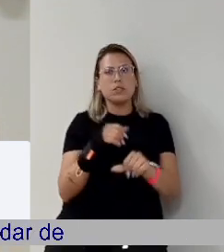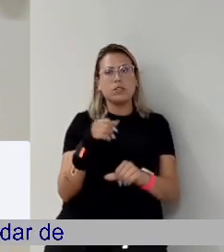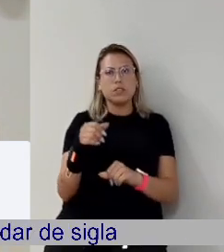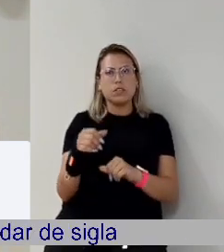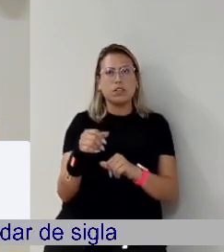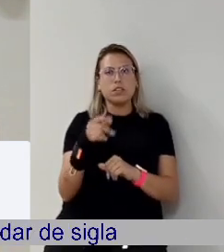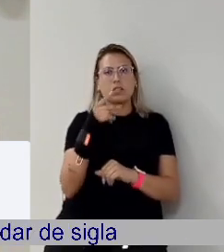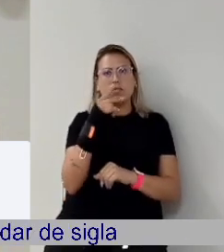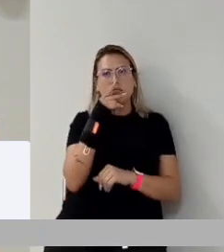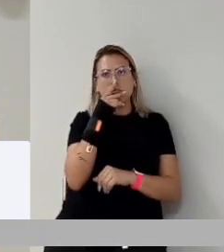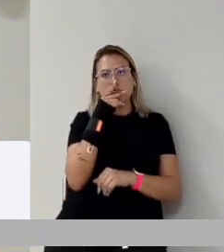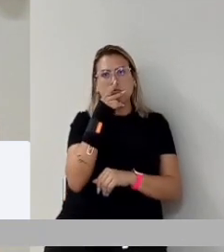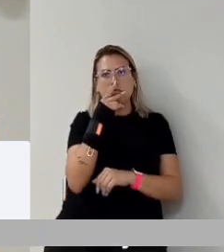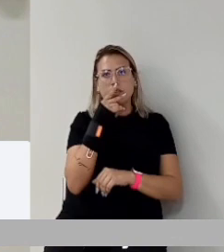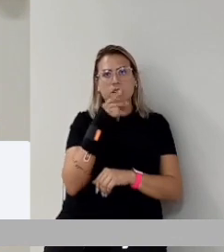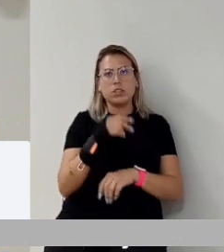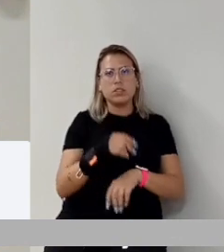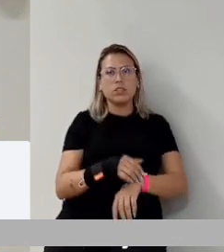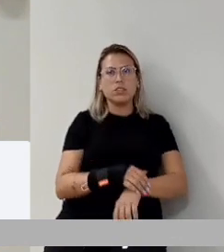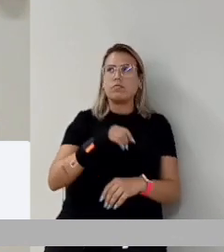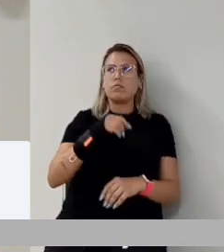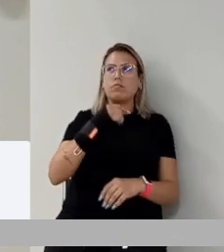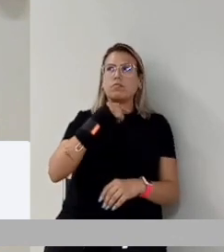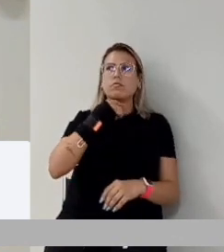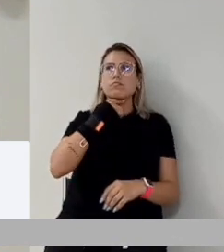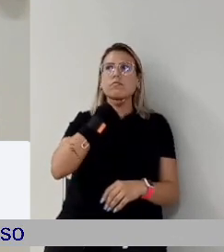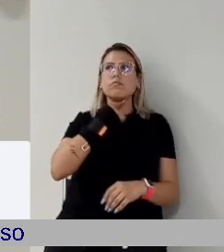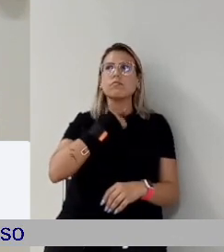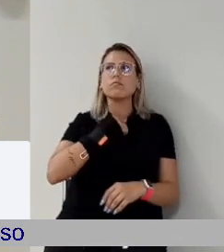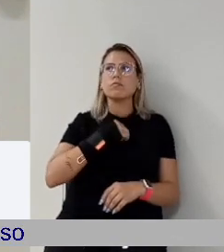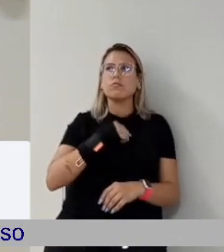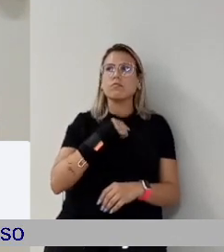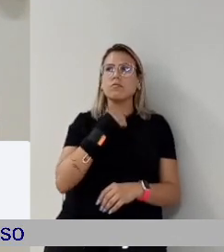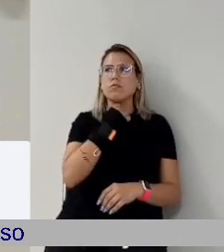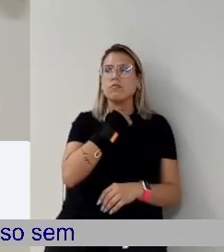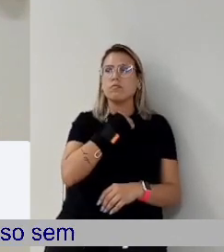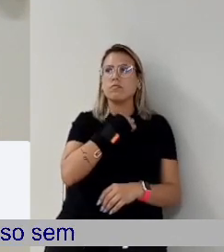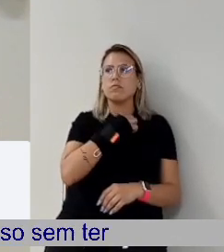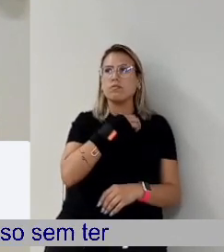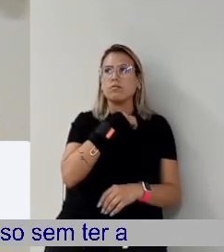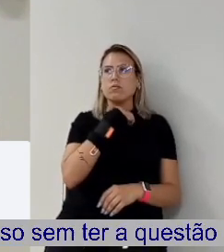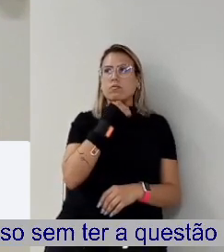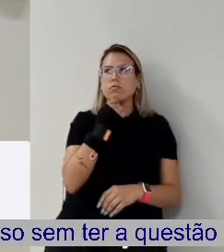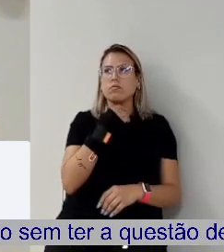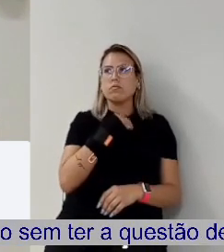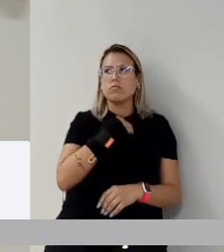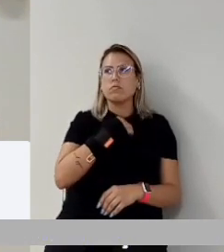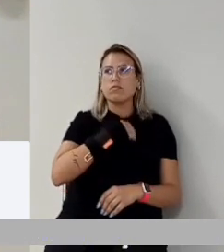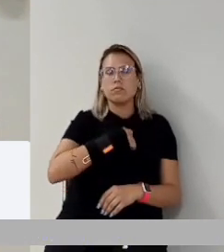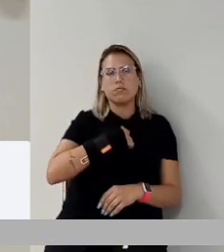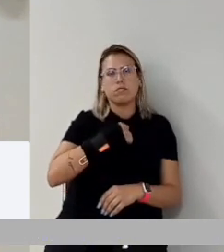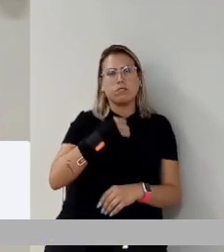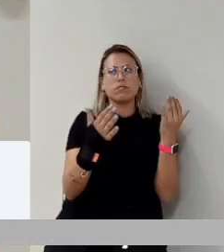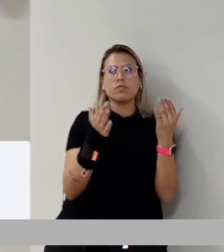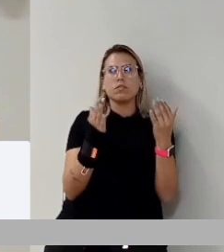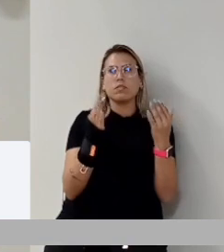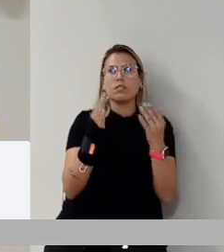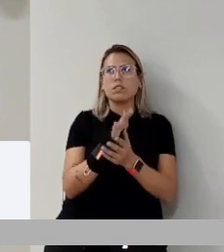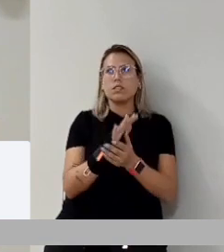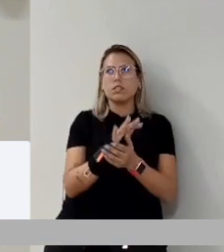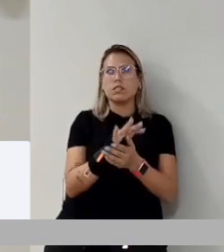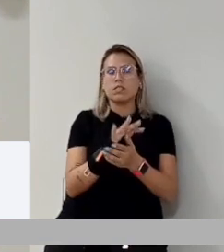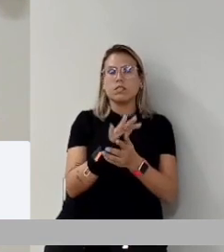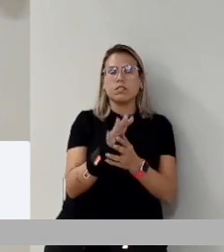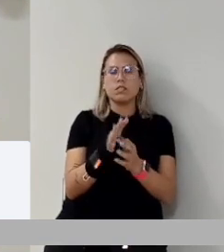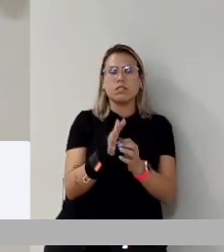partidária assim quem desej desejar fazer isso sem ter a questão de perder o o mandato por questões